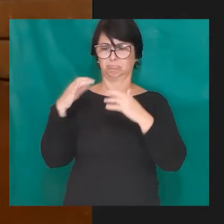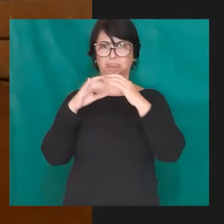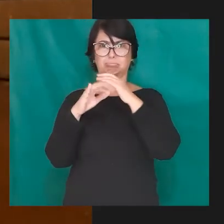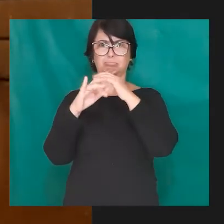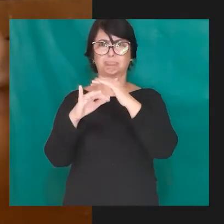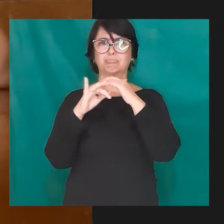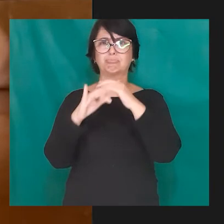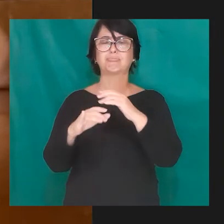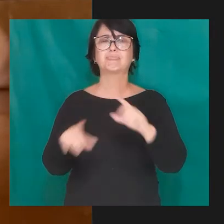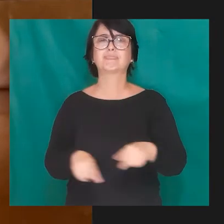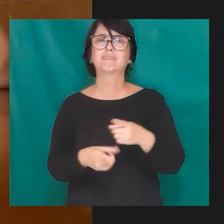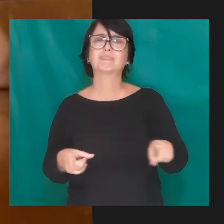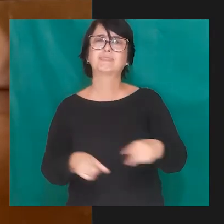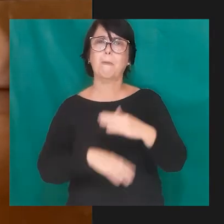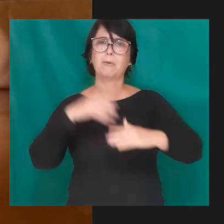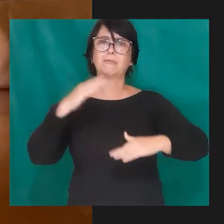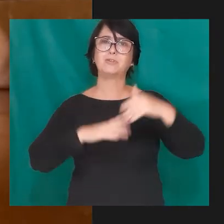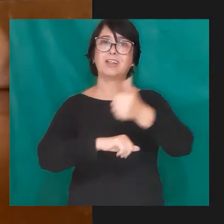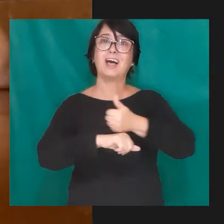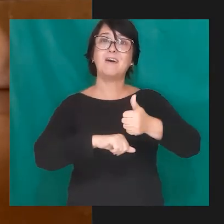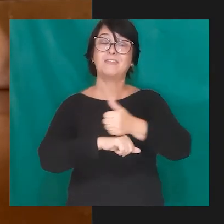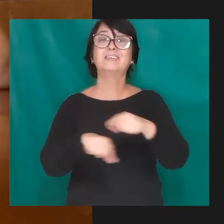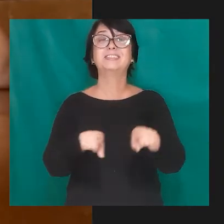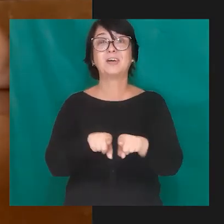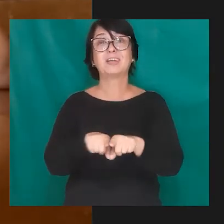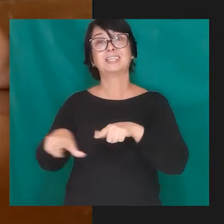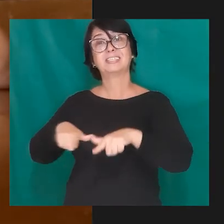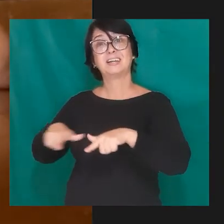tendo a música como ofício, e alguns trabalham já